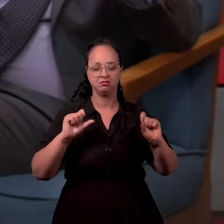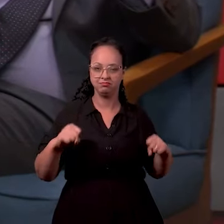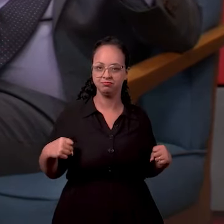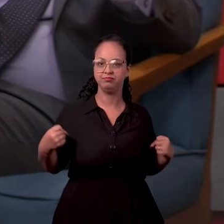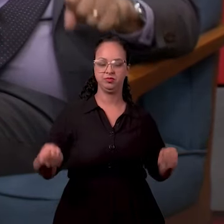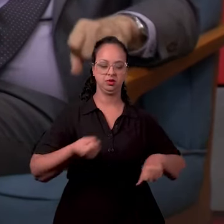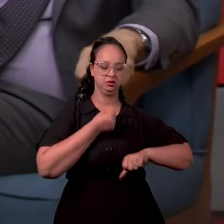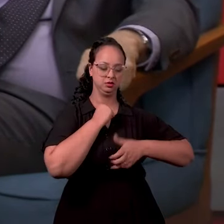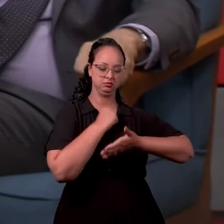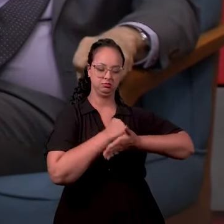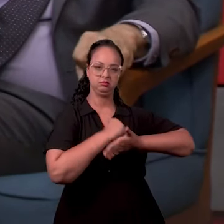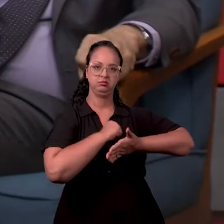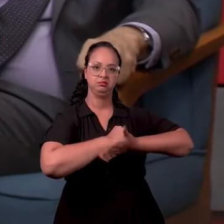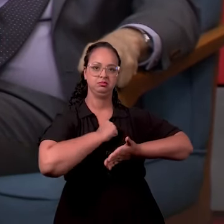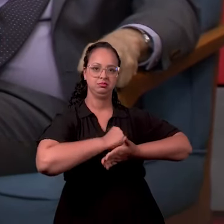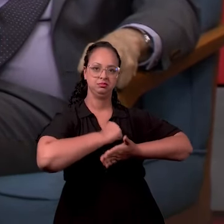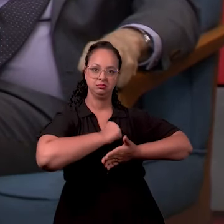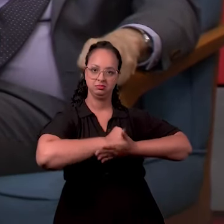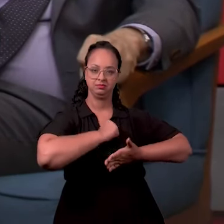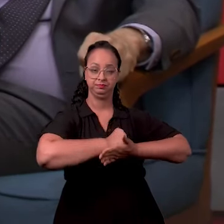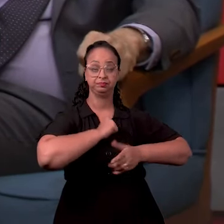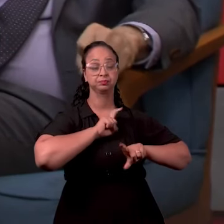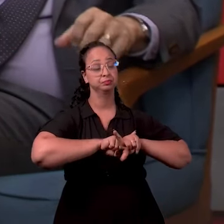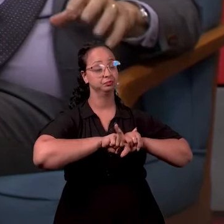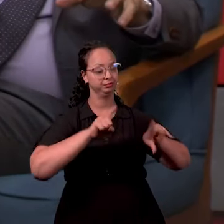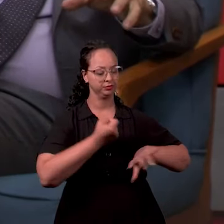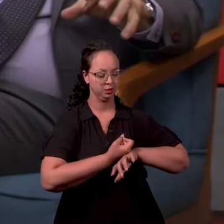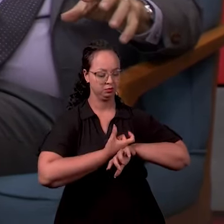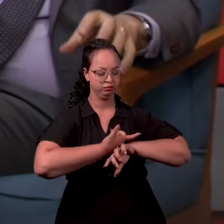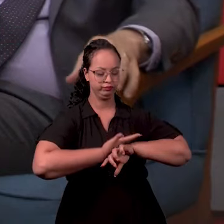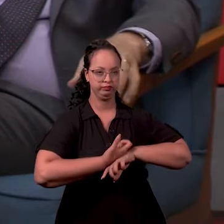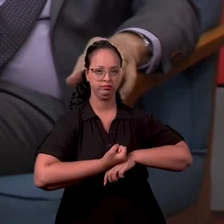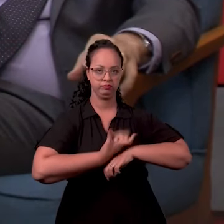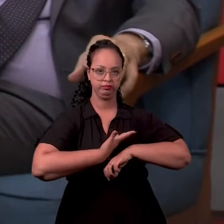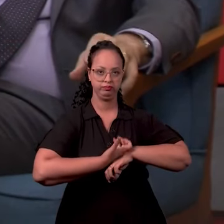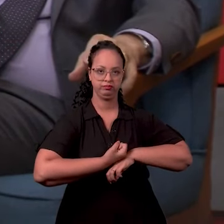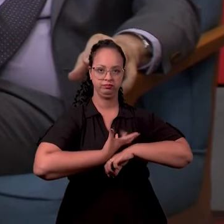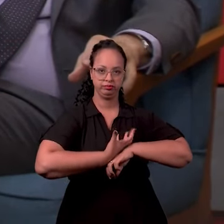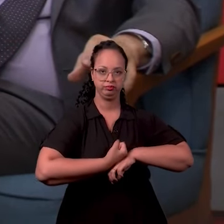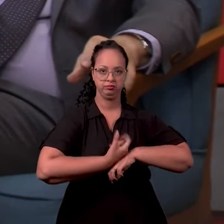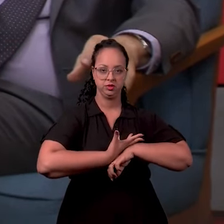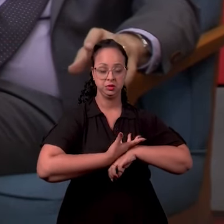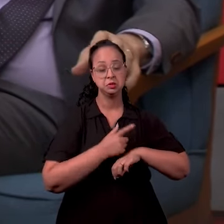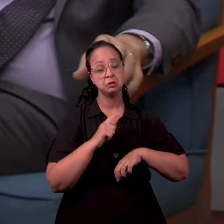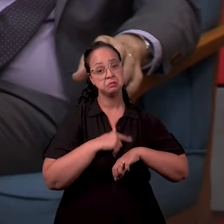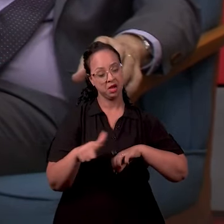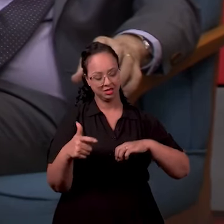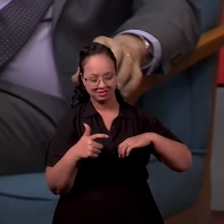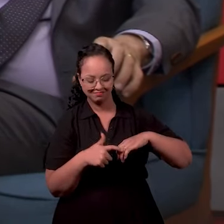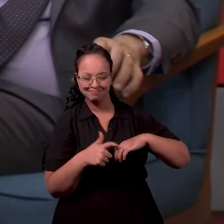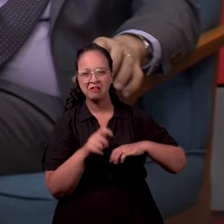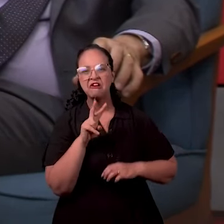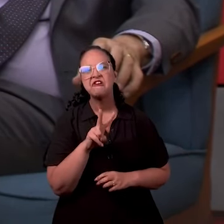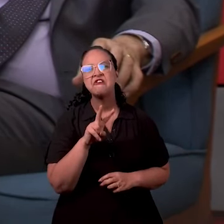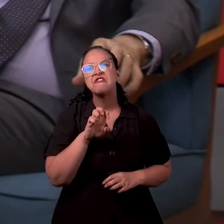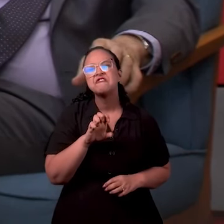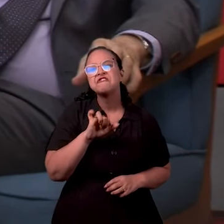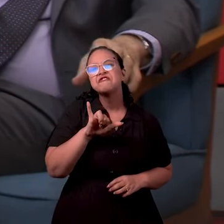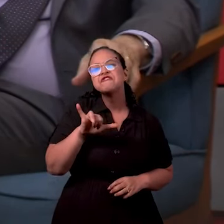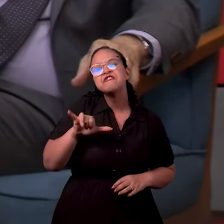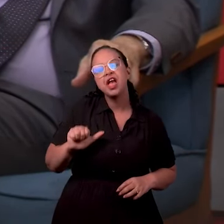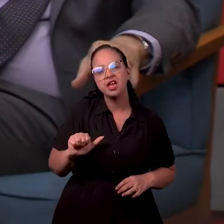o coração bombeia para todo o corpo. Mas a outra via não são as artérias, são as